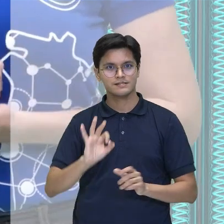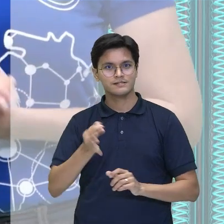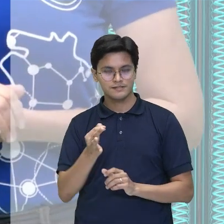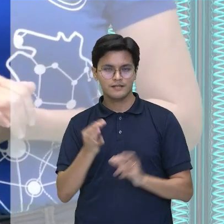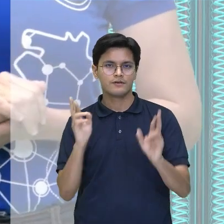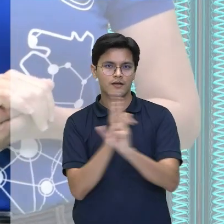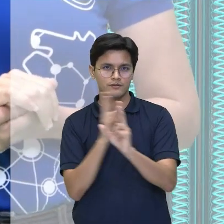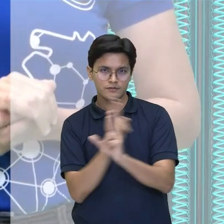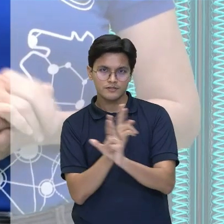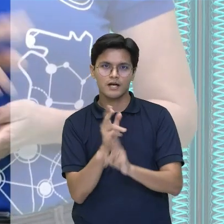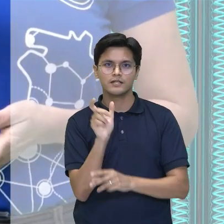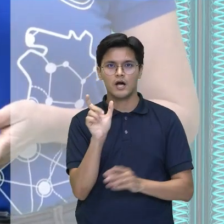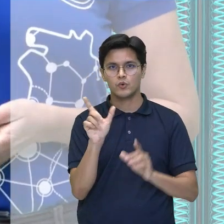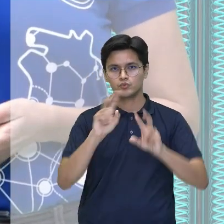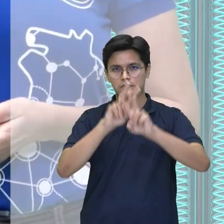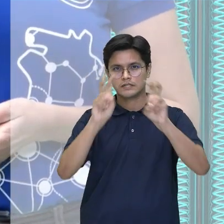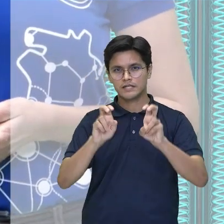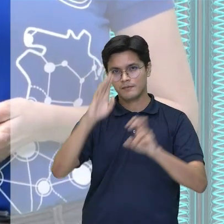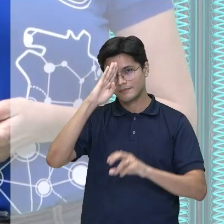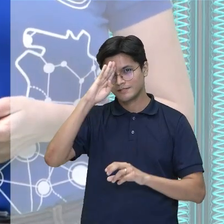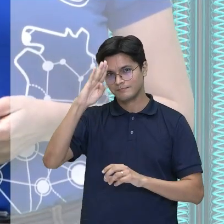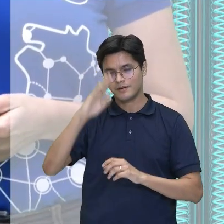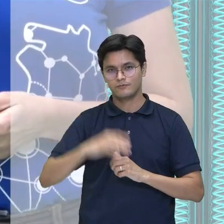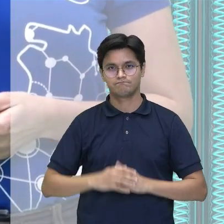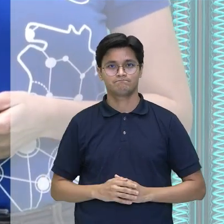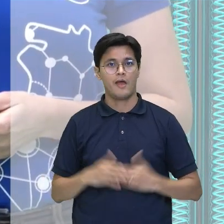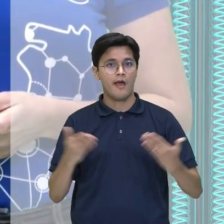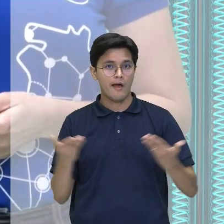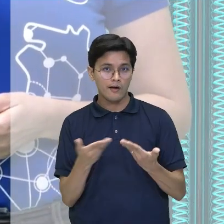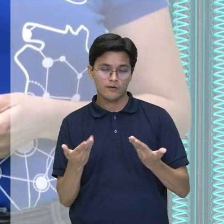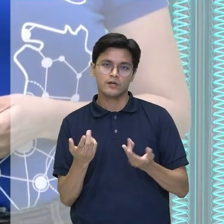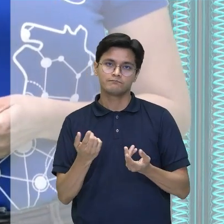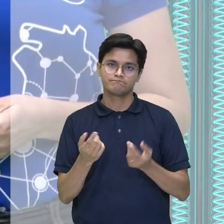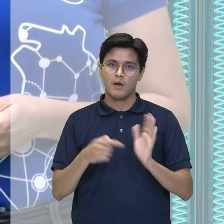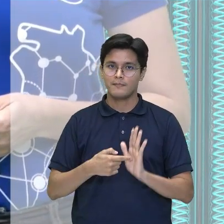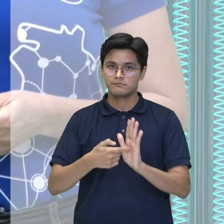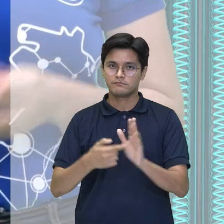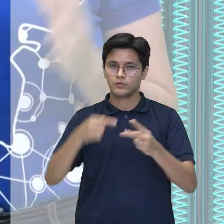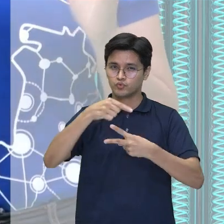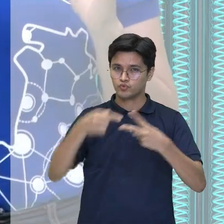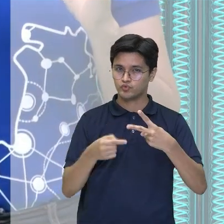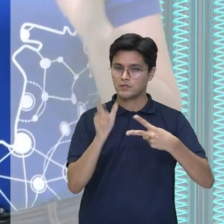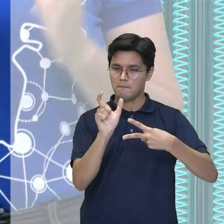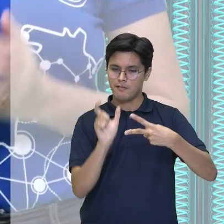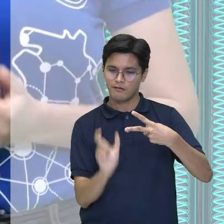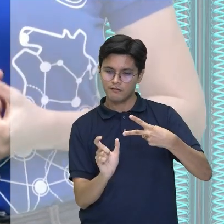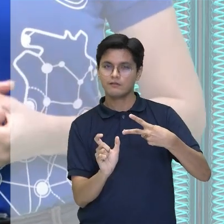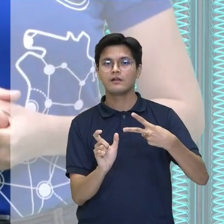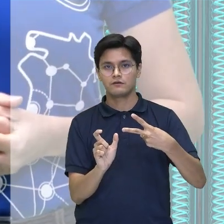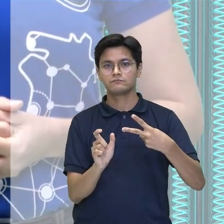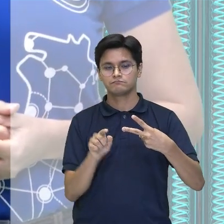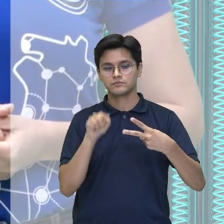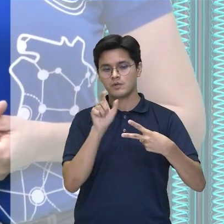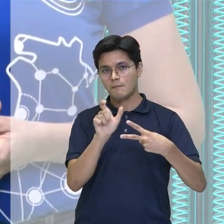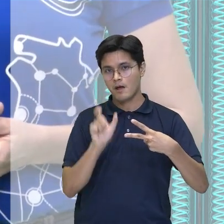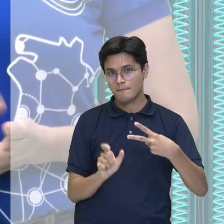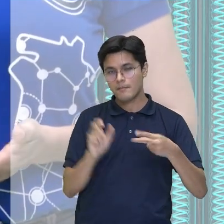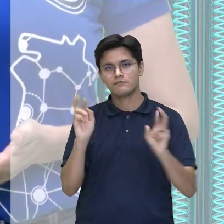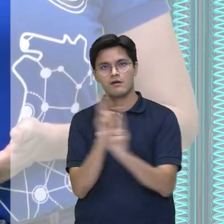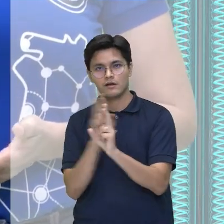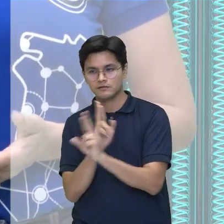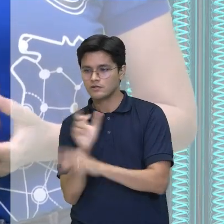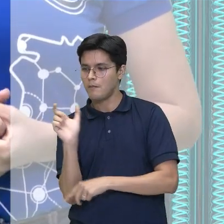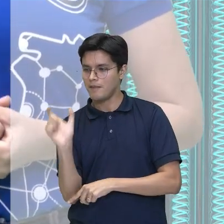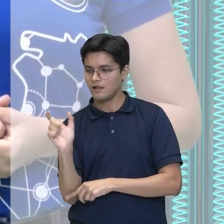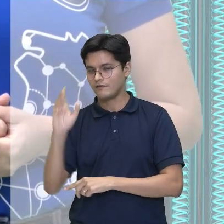vão acompanhar agora dois exemplos de duas palavras que vão apresentar algumas outras que se relacionam à palavra